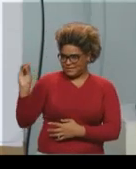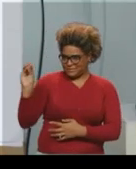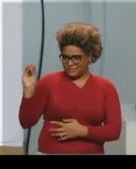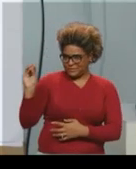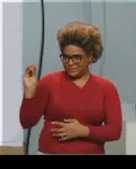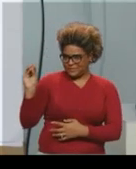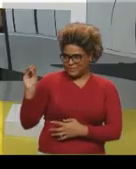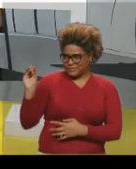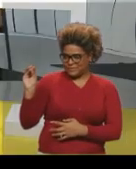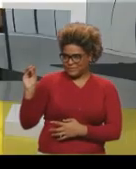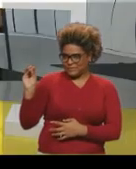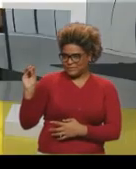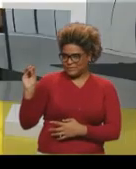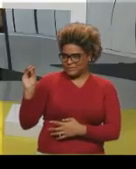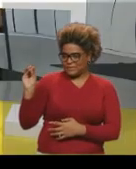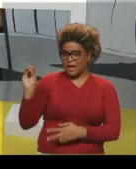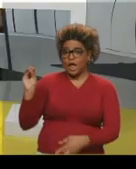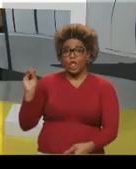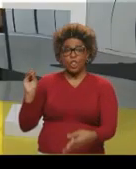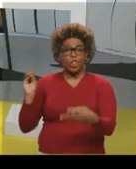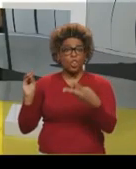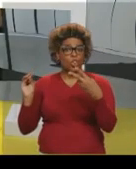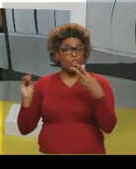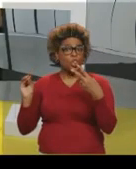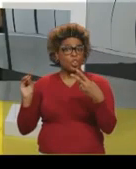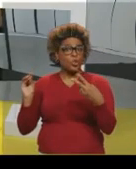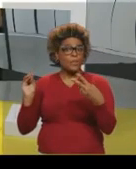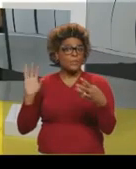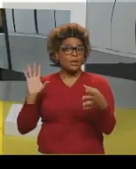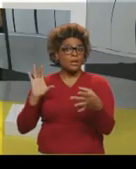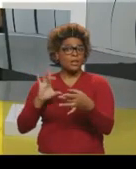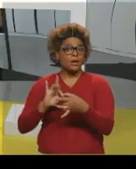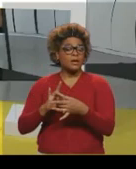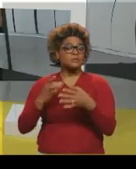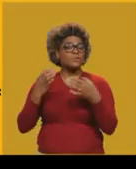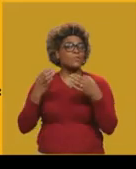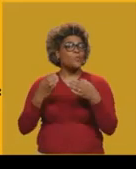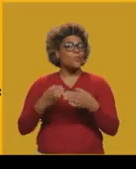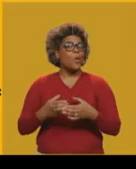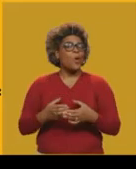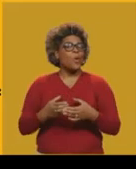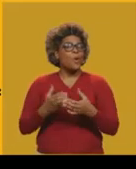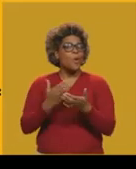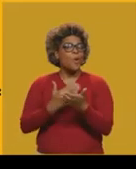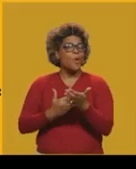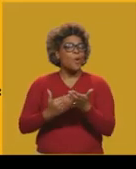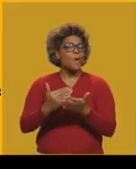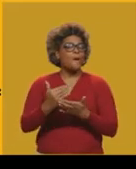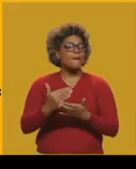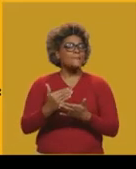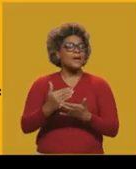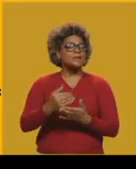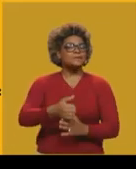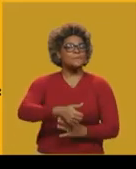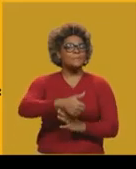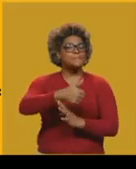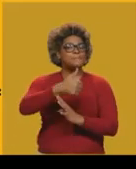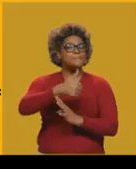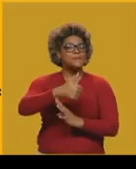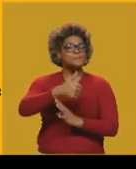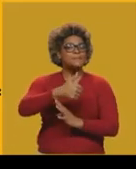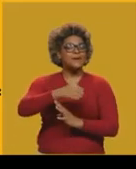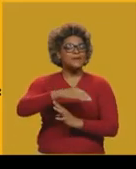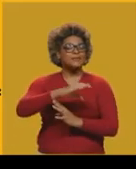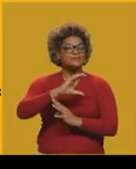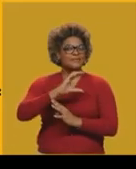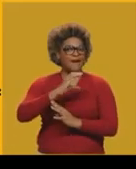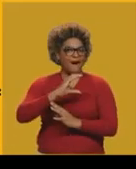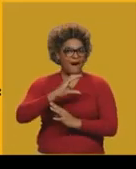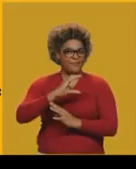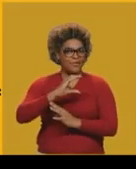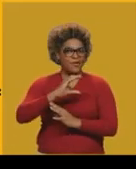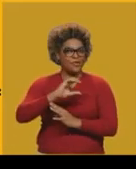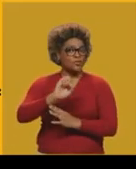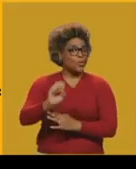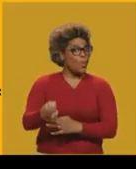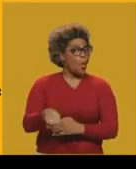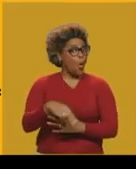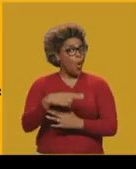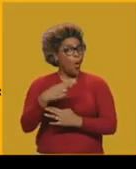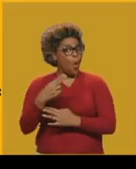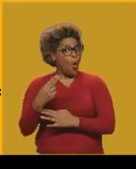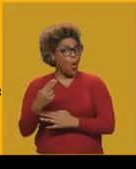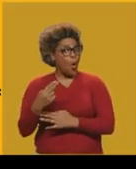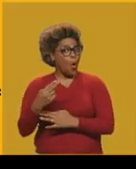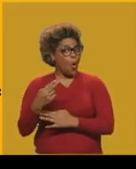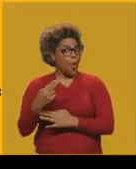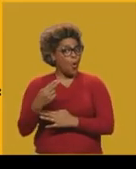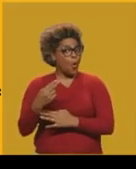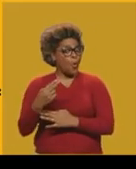Aonde está a dupla ligação? Bom, ele está começando no primeiro carbono ou começando no penúltimo carbono.